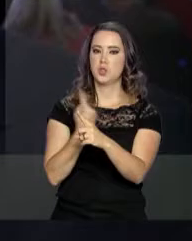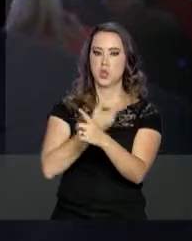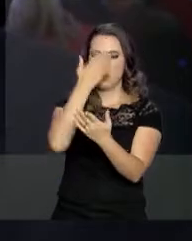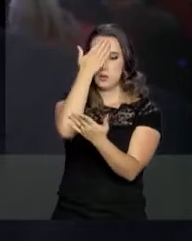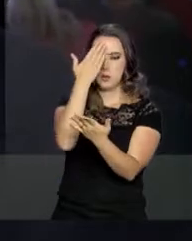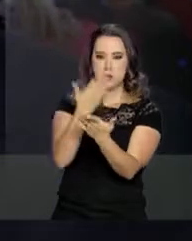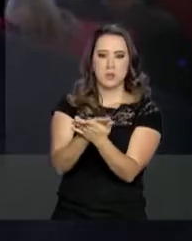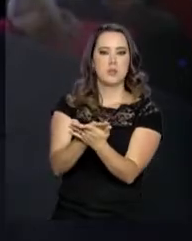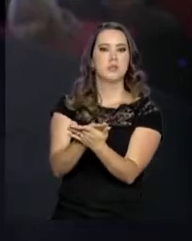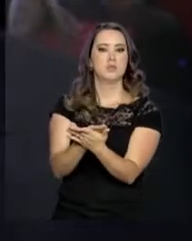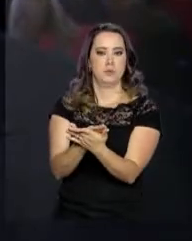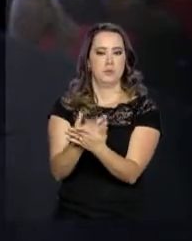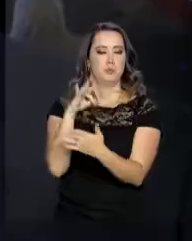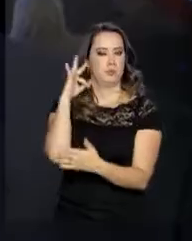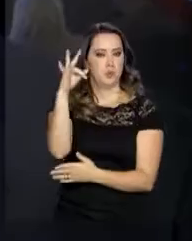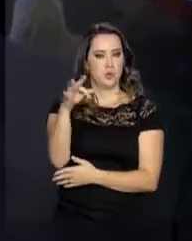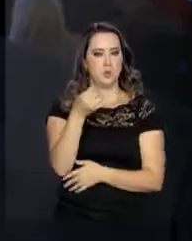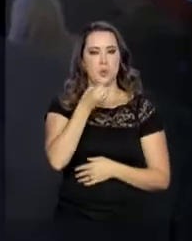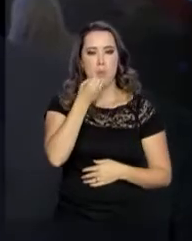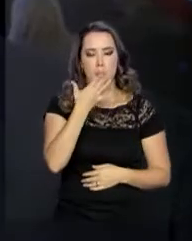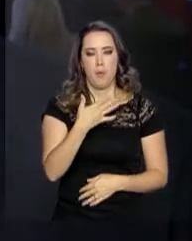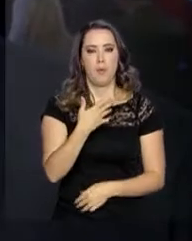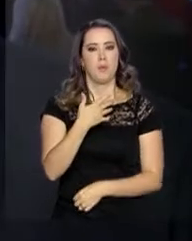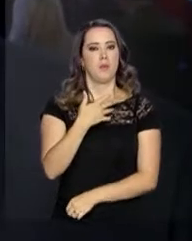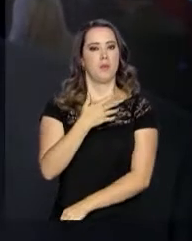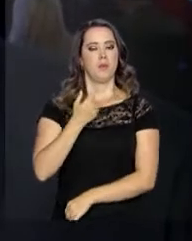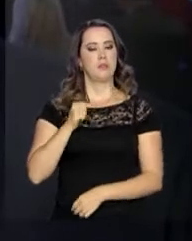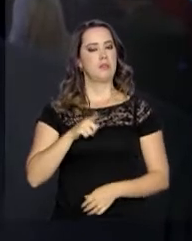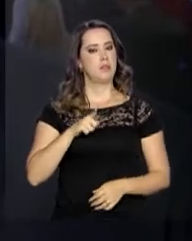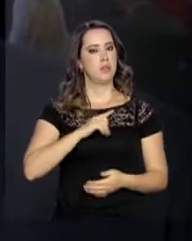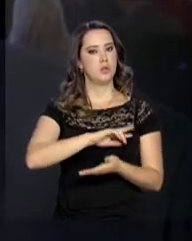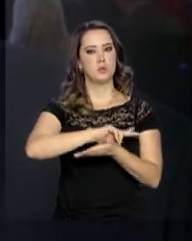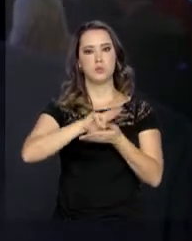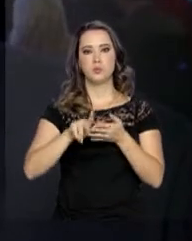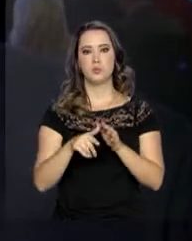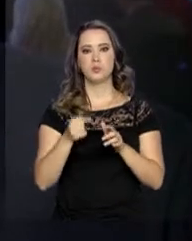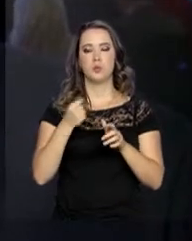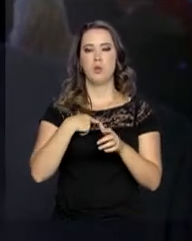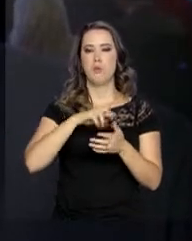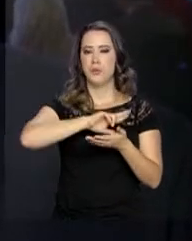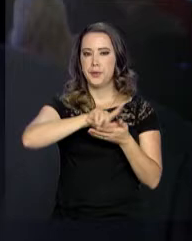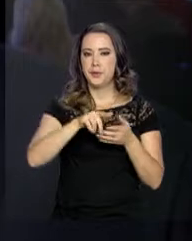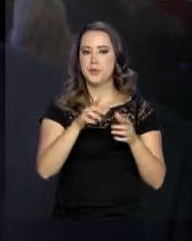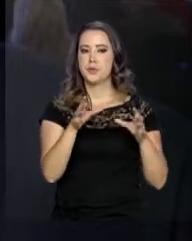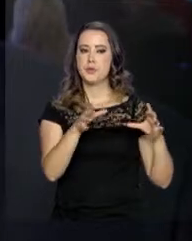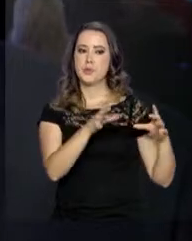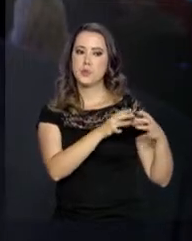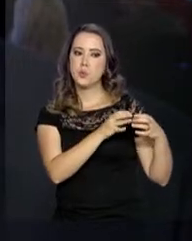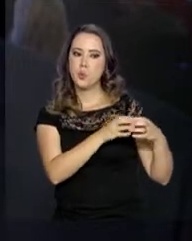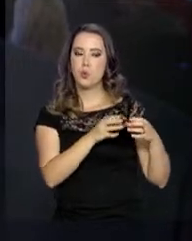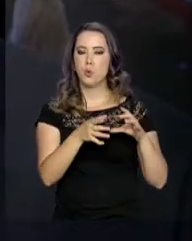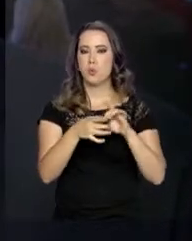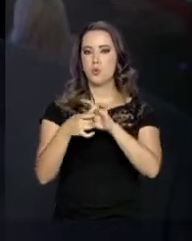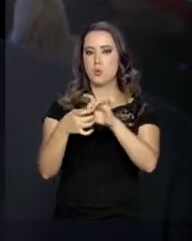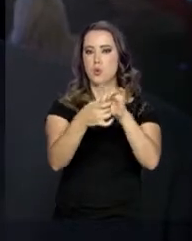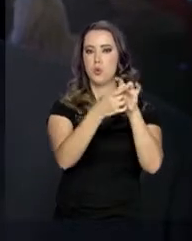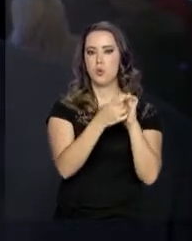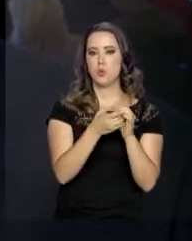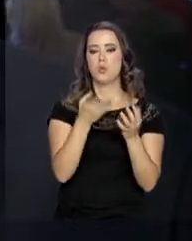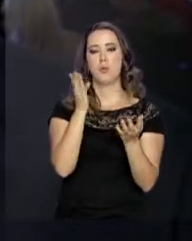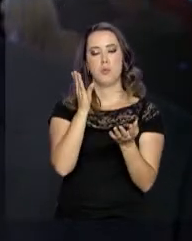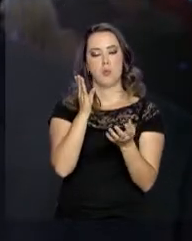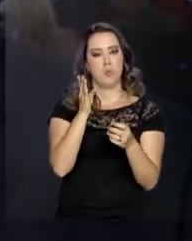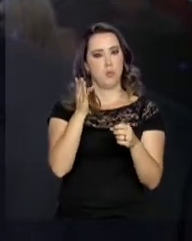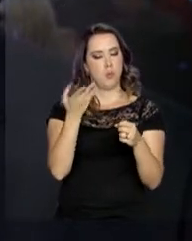utilizadas em relação ao futuro o setor ele tem um efeito multiplicador muito grande é porque compõe o meio da chamada cadeia